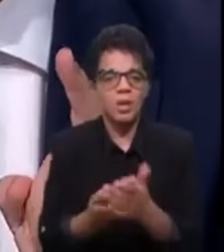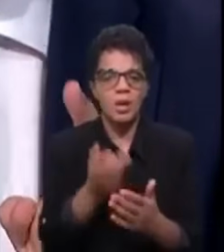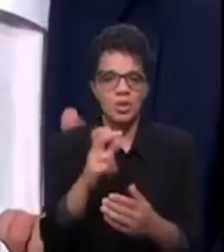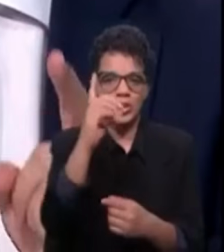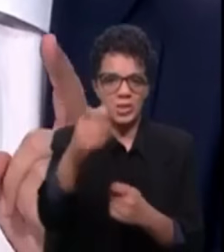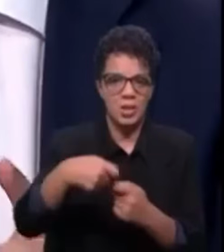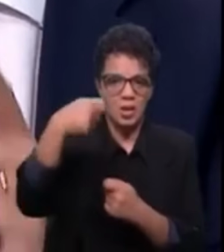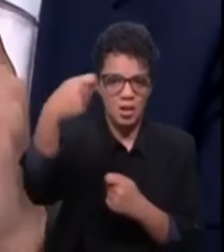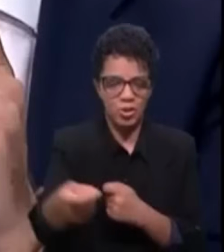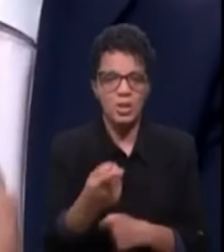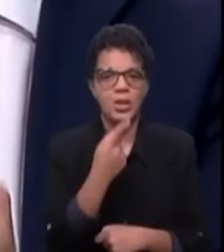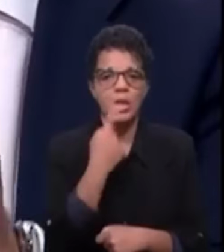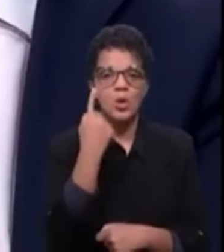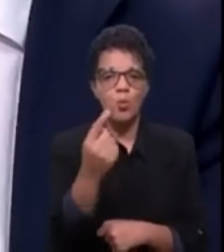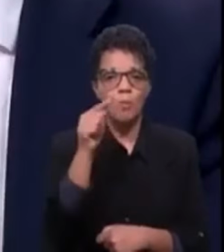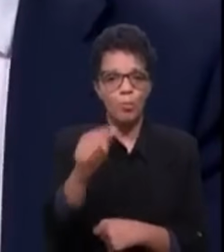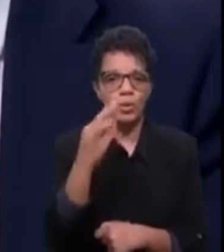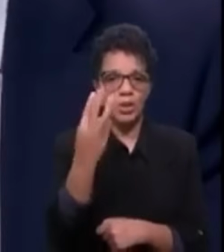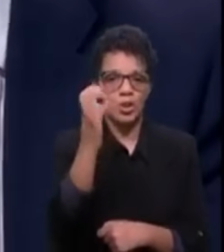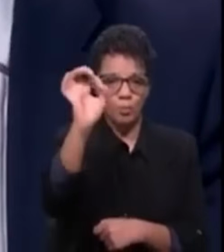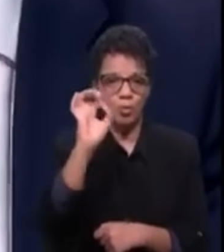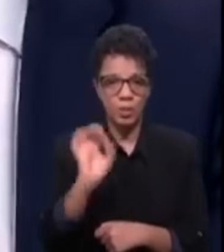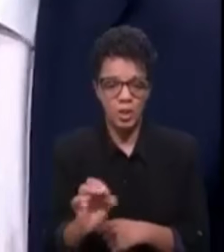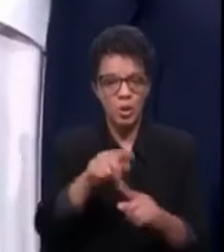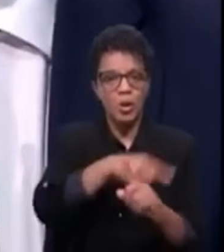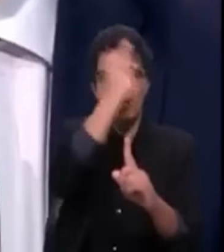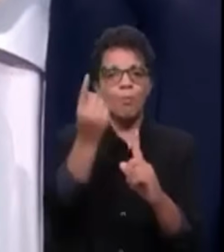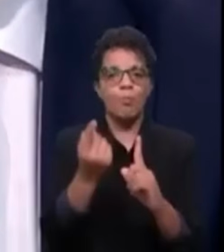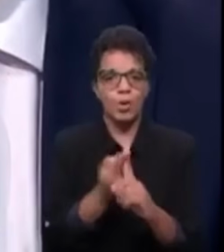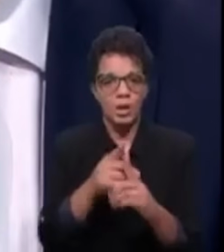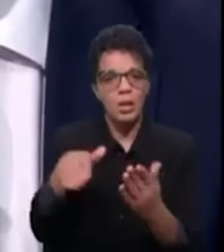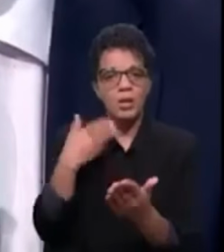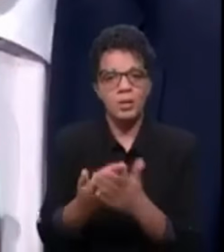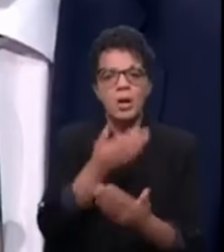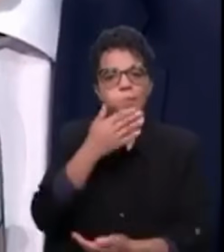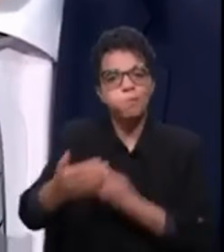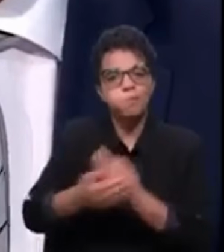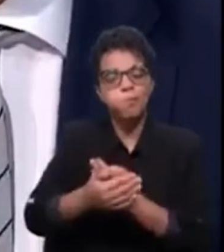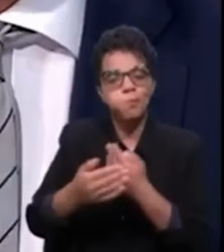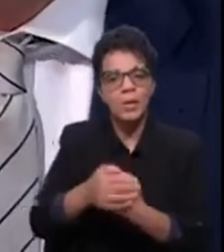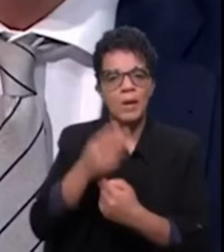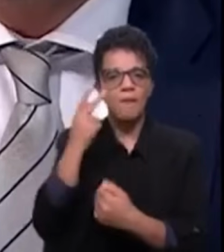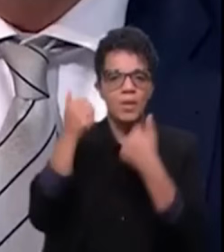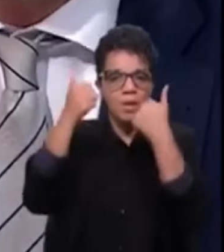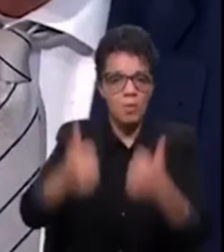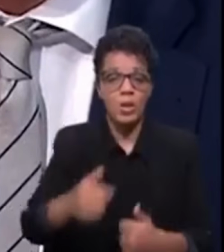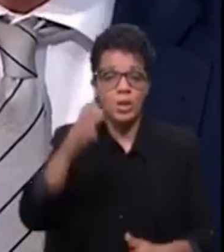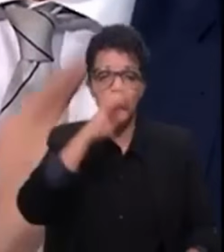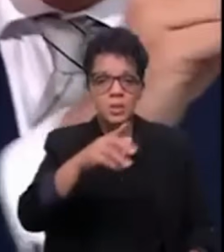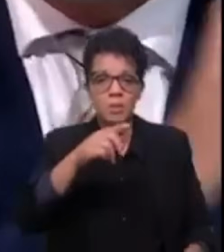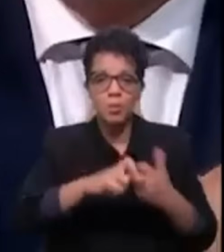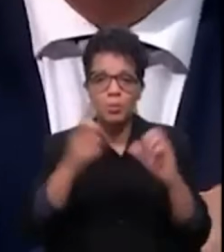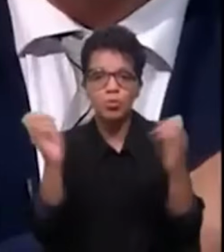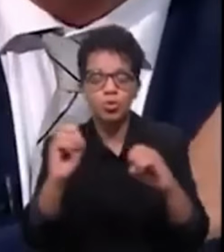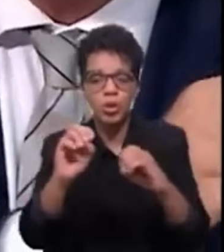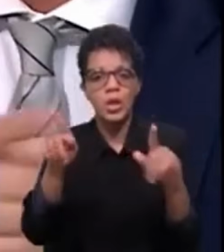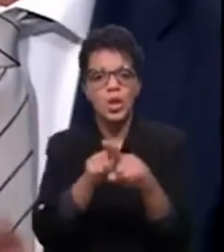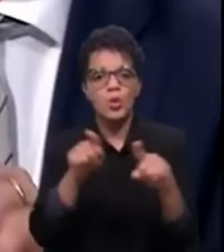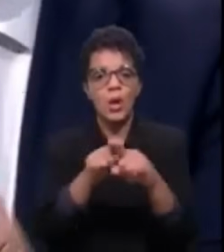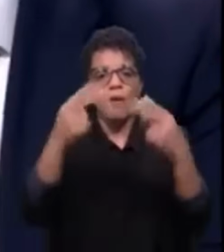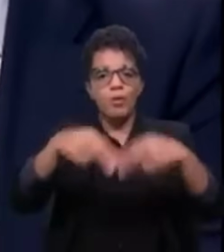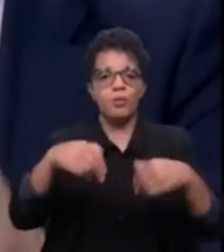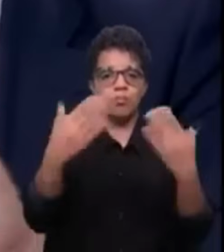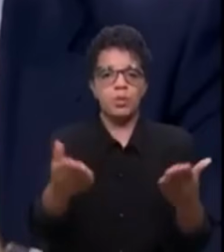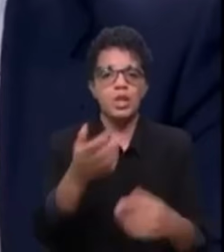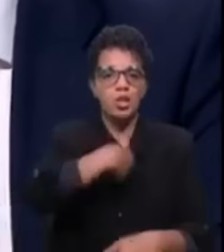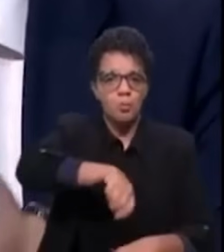6 anos significa 1.3% ao ano para dar aos nossos idosos um bocadinho de vida melhor se o luí não se importa de passar a fronteira e